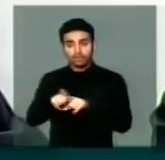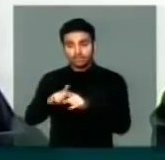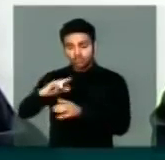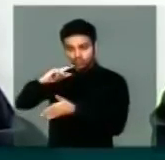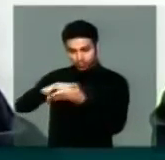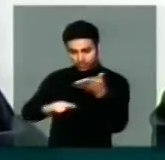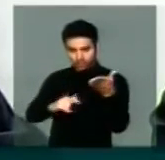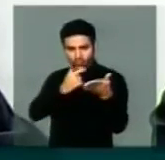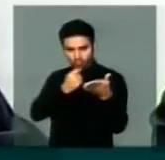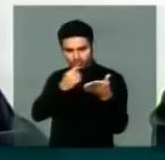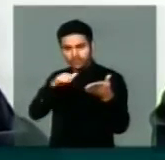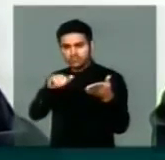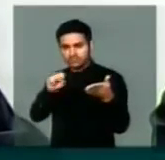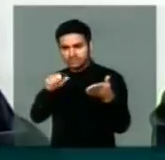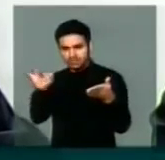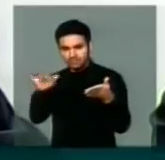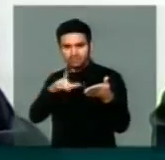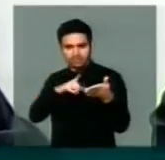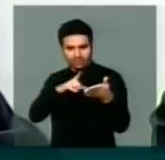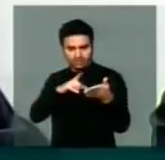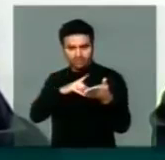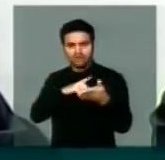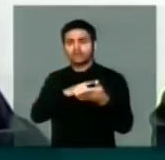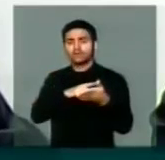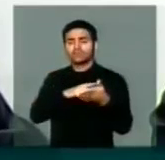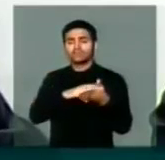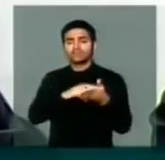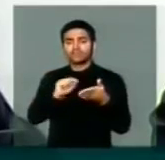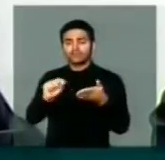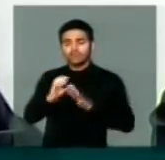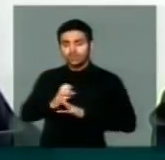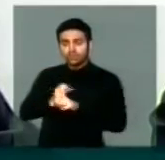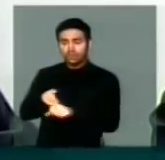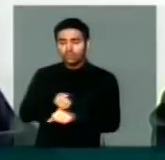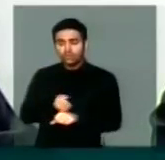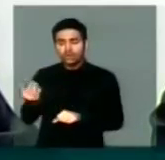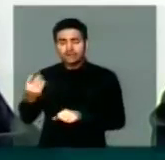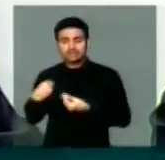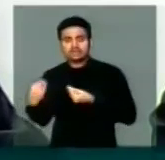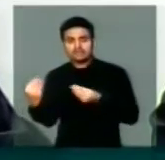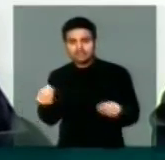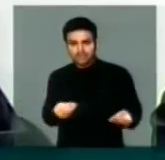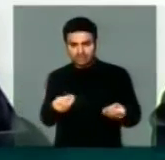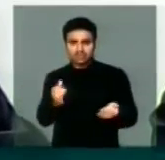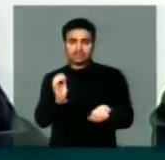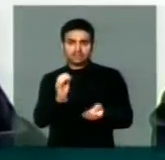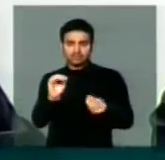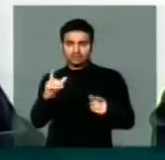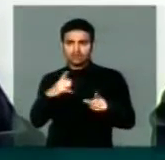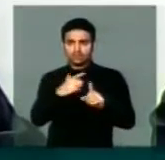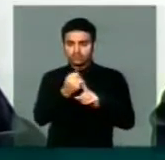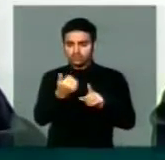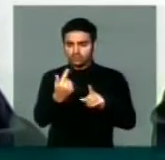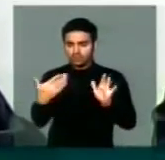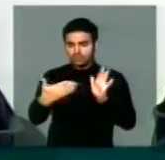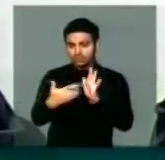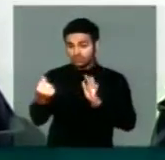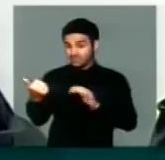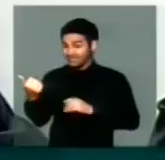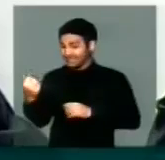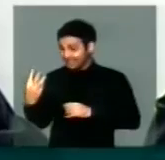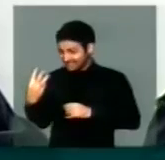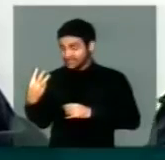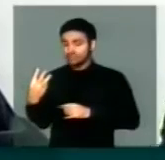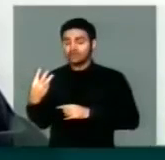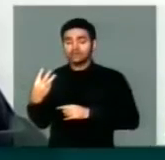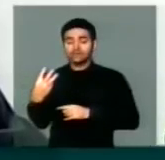Alberto Youssef, elaborado por Rafael Angulo Lopes, que contabilizava as entregas feitas por Jaime entre os anos de 2001 e 2013, a pedido de